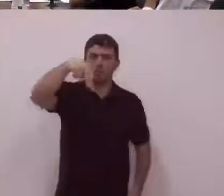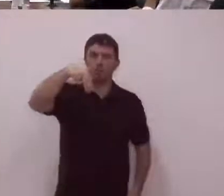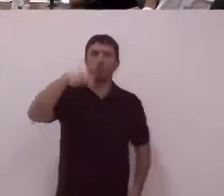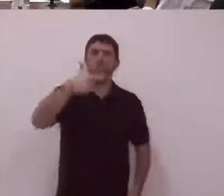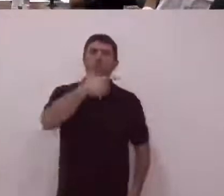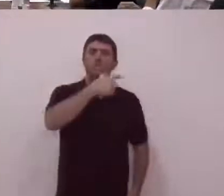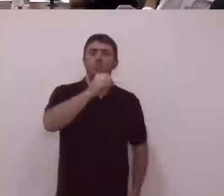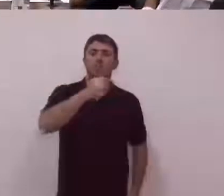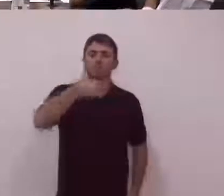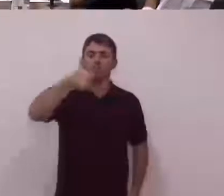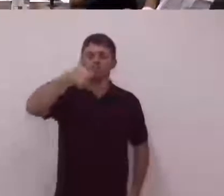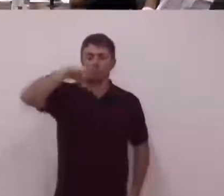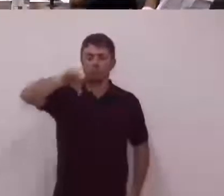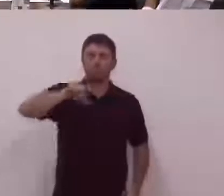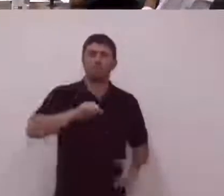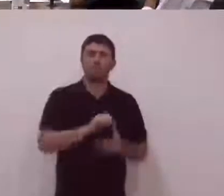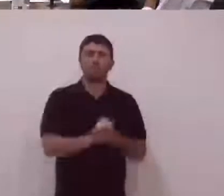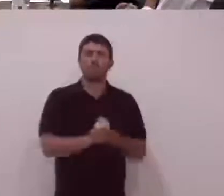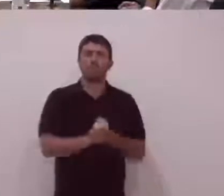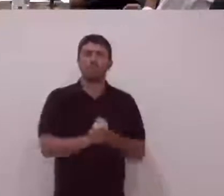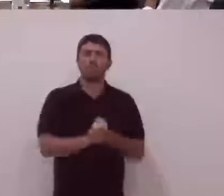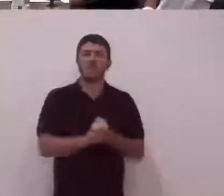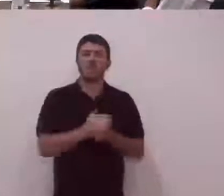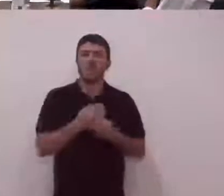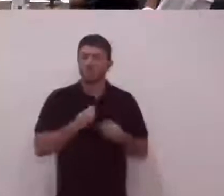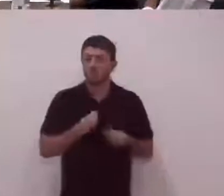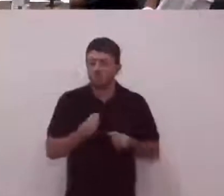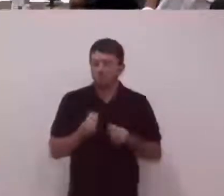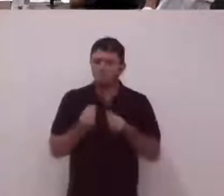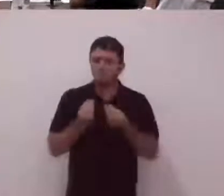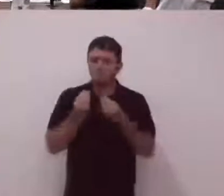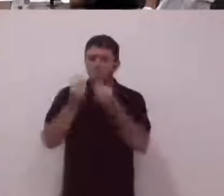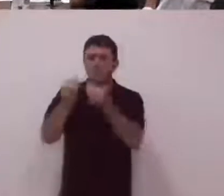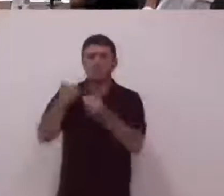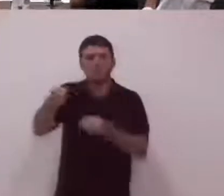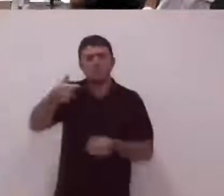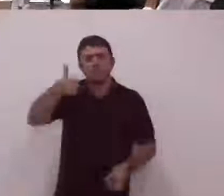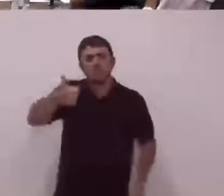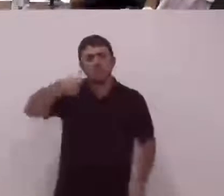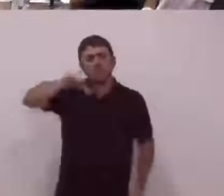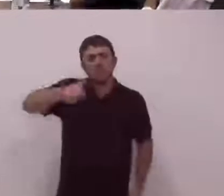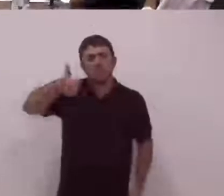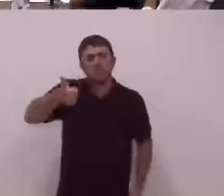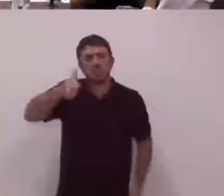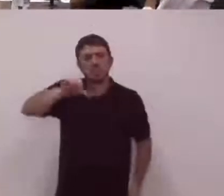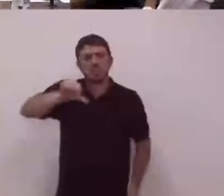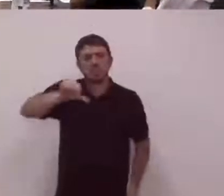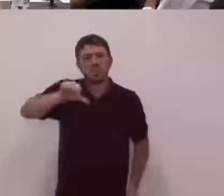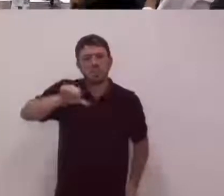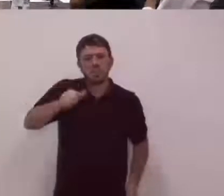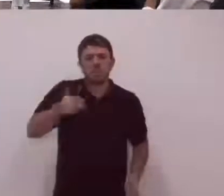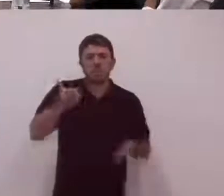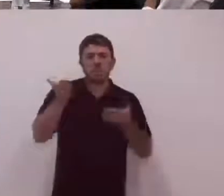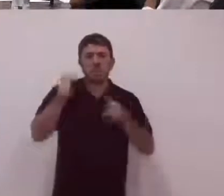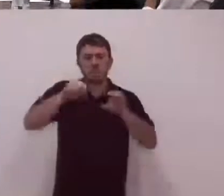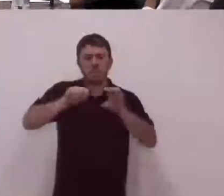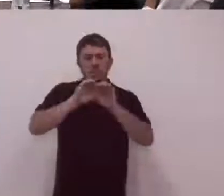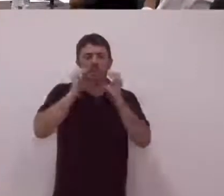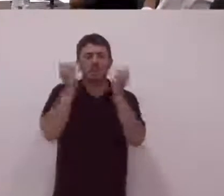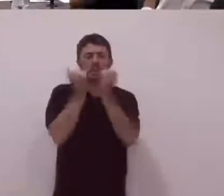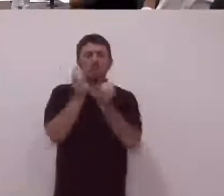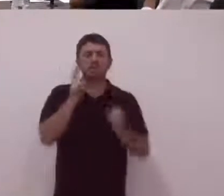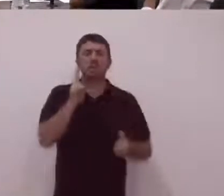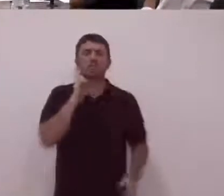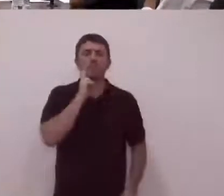Recaminhamos para a análise de V. Exª e posterior processamento pela Câmara Municipal de Vinhedo a